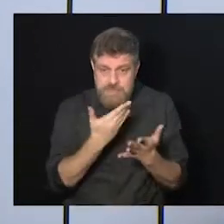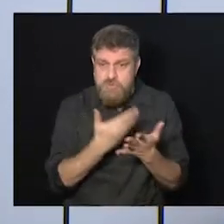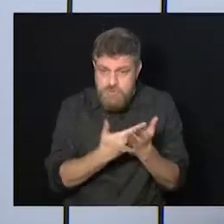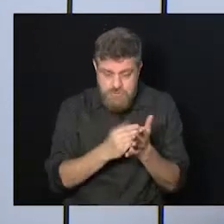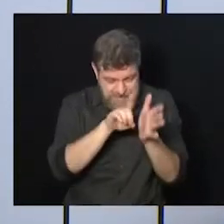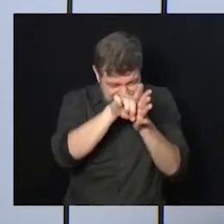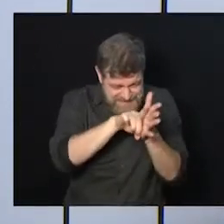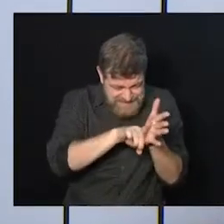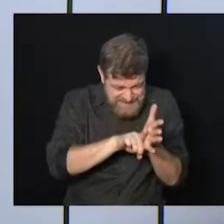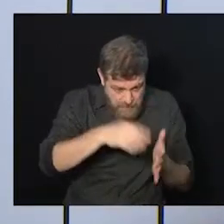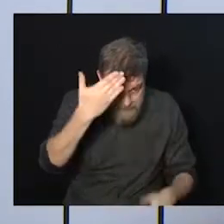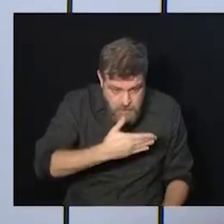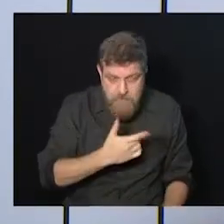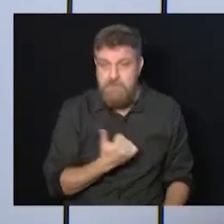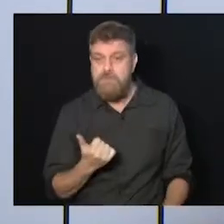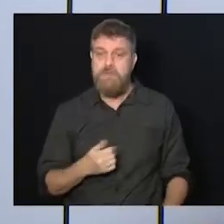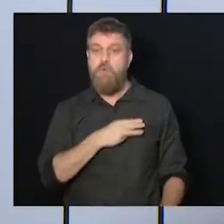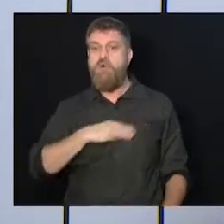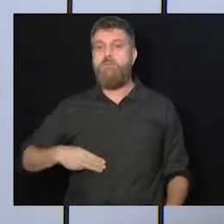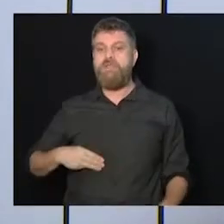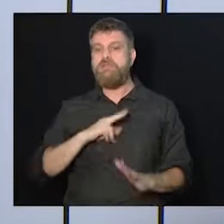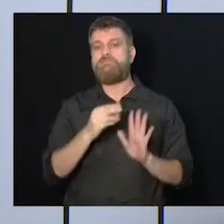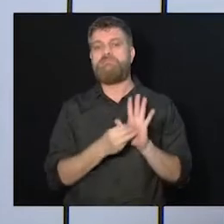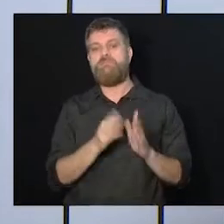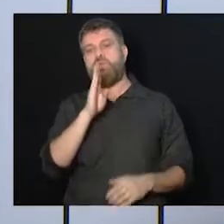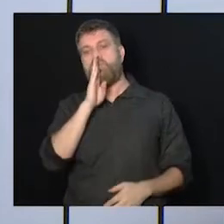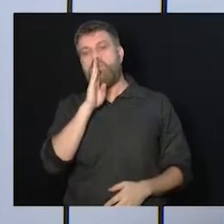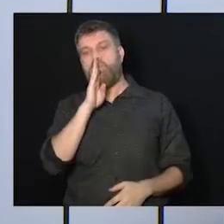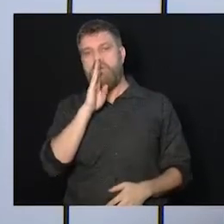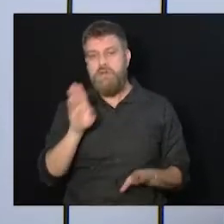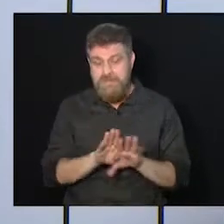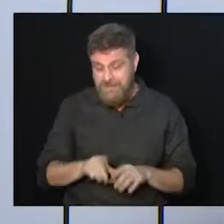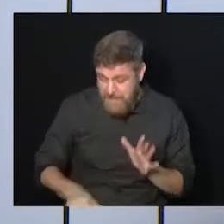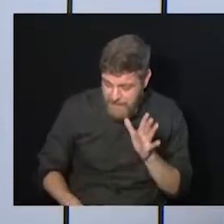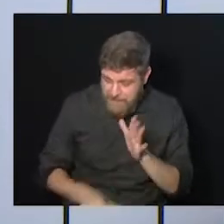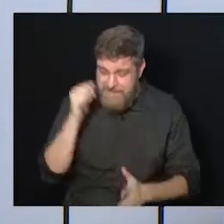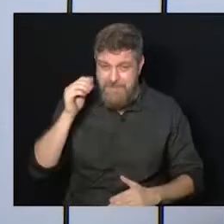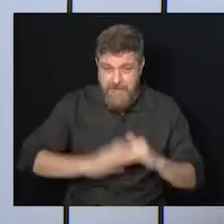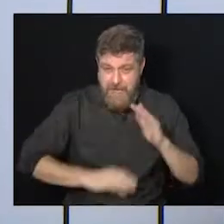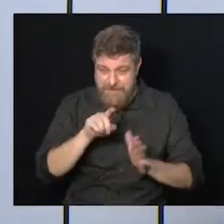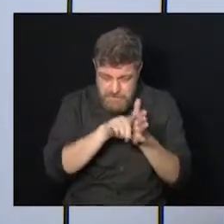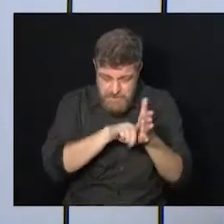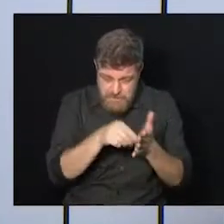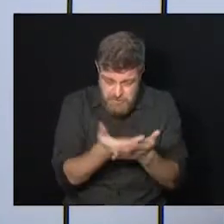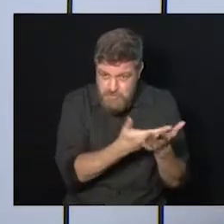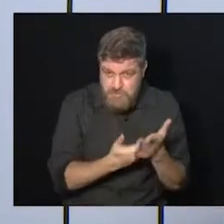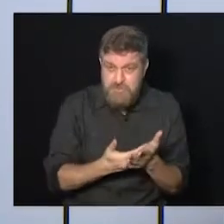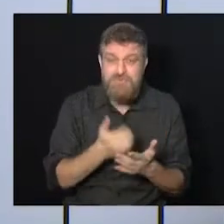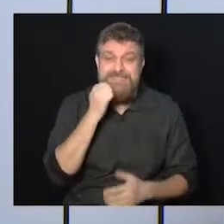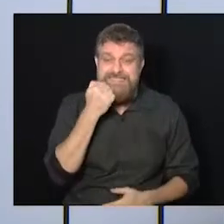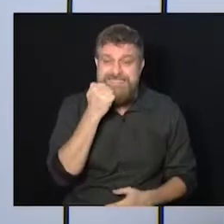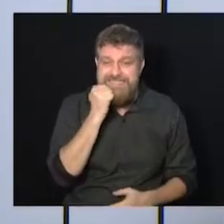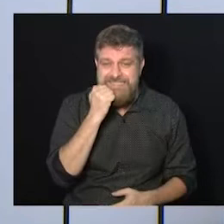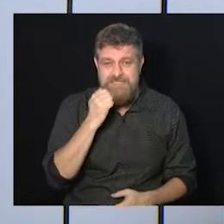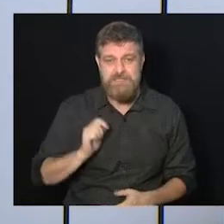Né. Então, a gente precisa valorizar, primeiro, o conhecimento científico que a gente tem aqui, né, fortalecer isso e